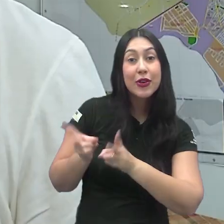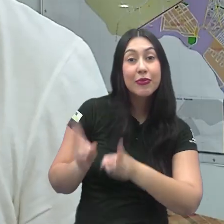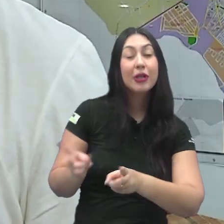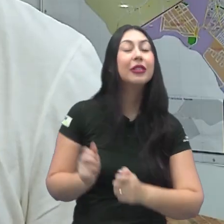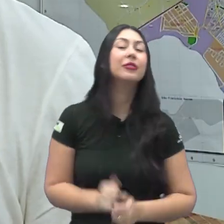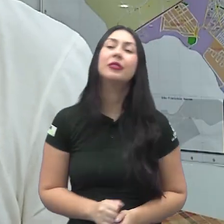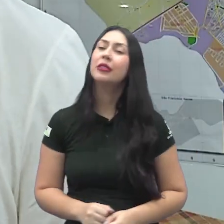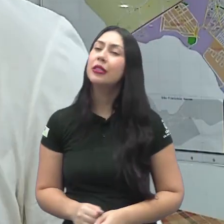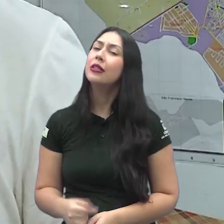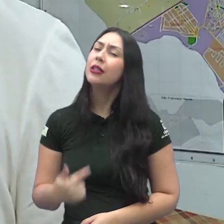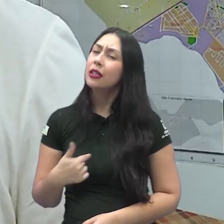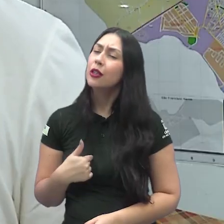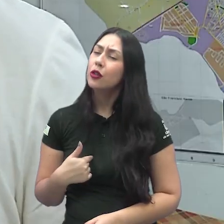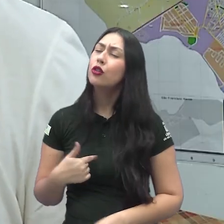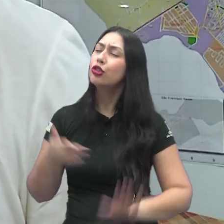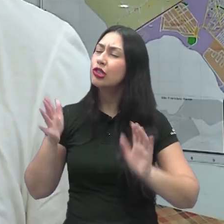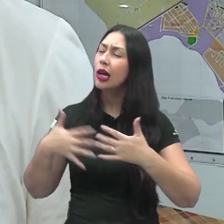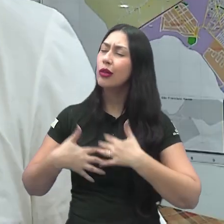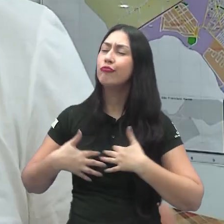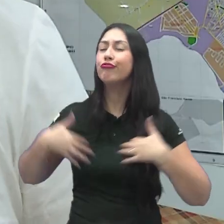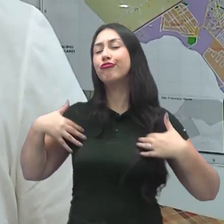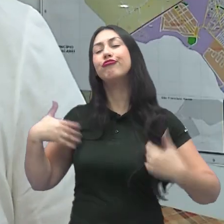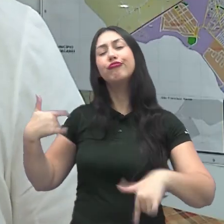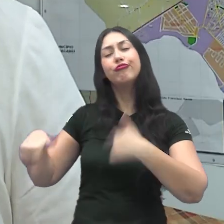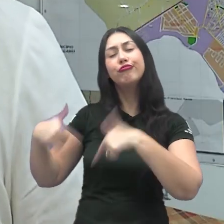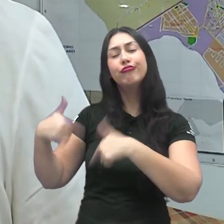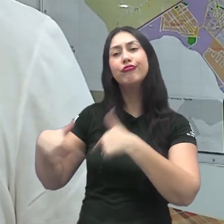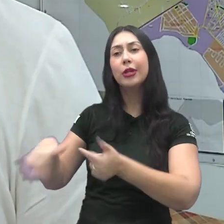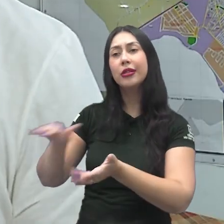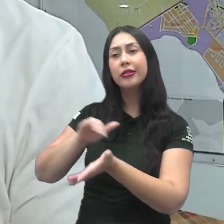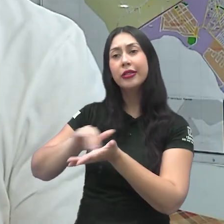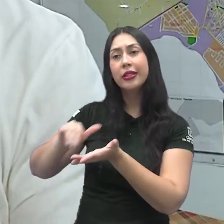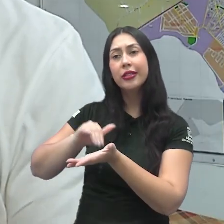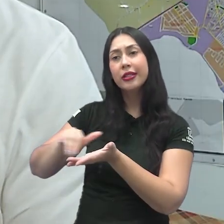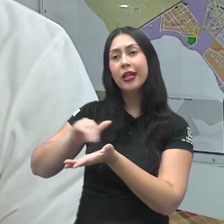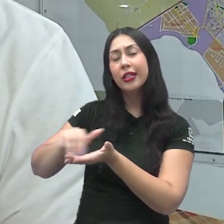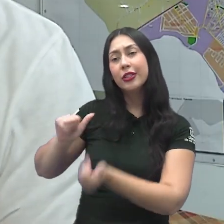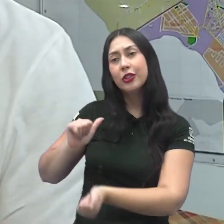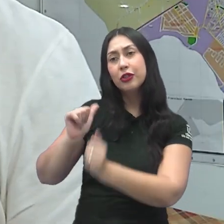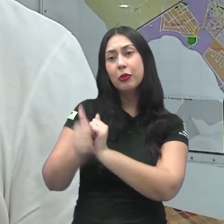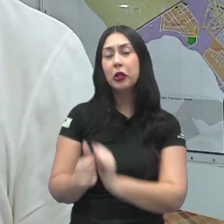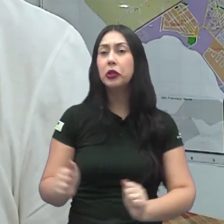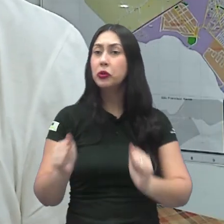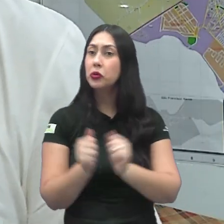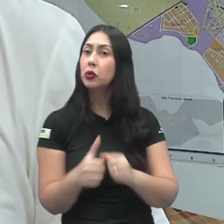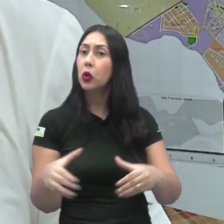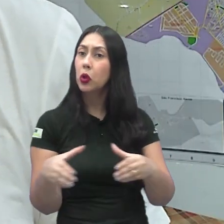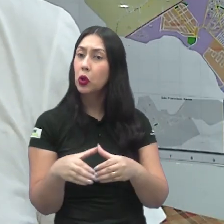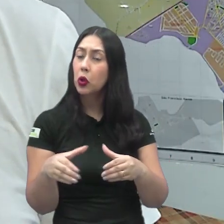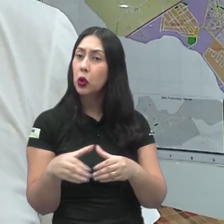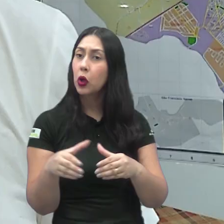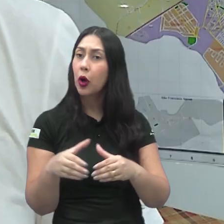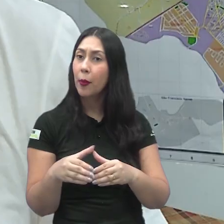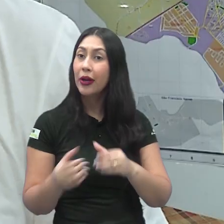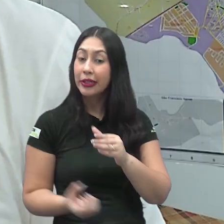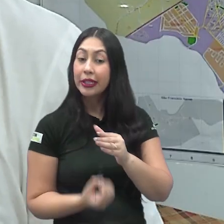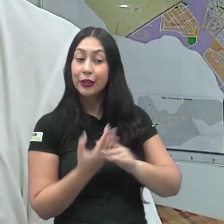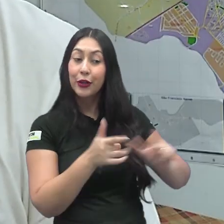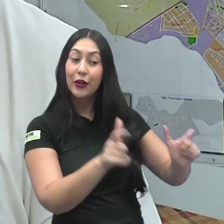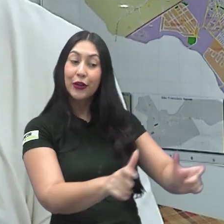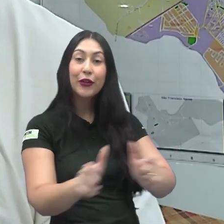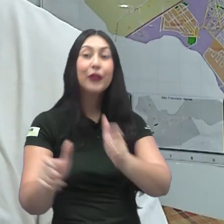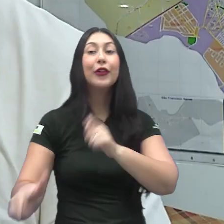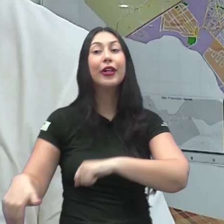continuidade. Primeiro eu tive a honra, né, de poder trabalhar na Secretaria de Esporte, estar lá junto com um grupo que criou o circuito de corrida de